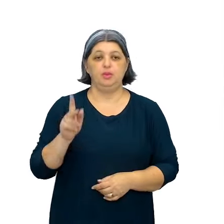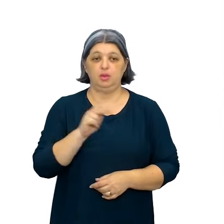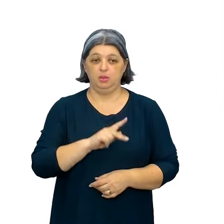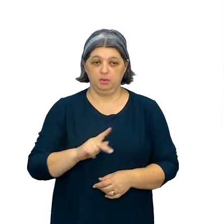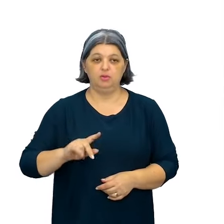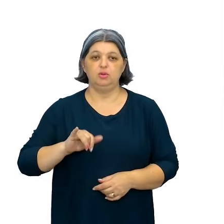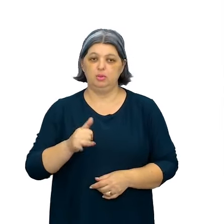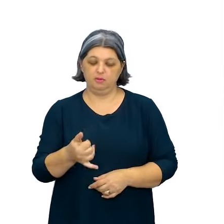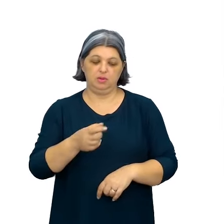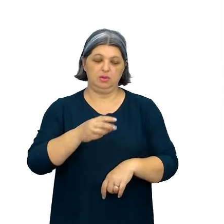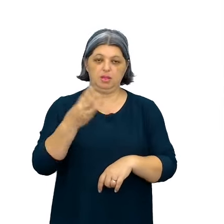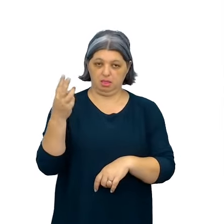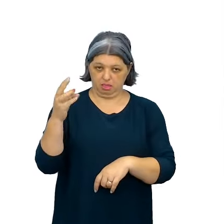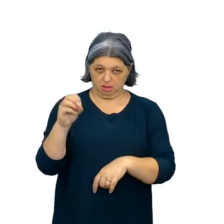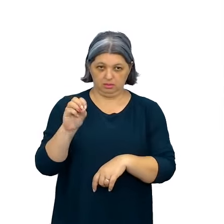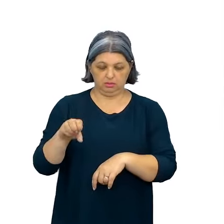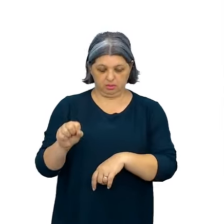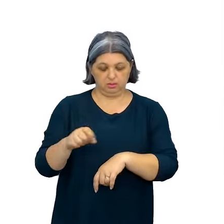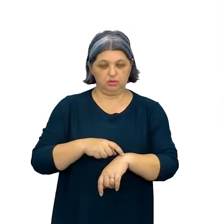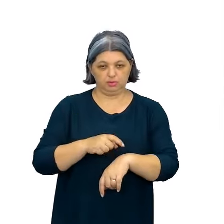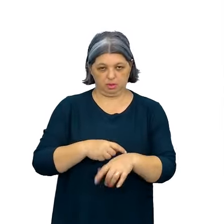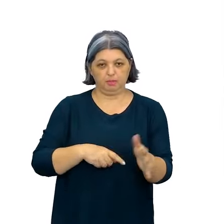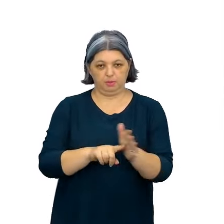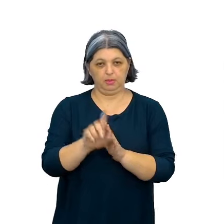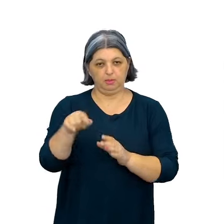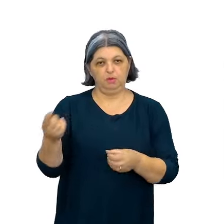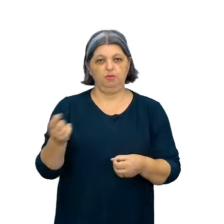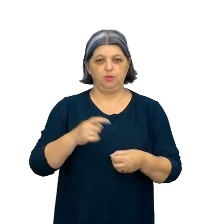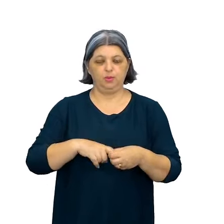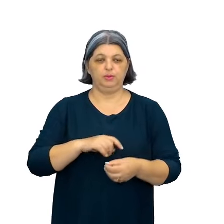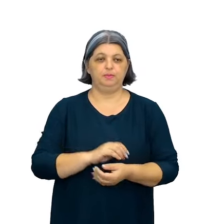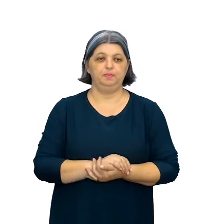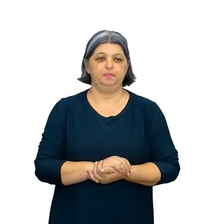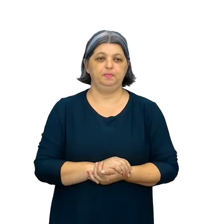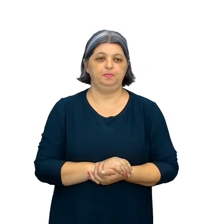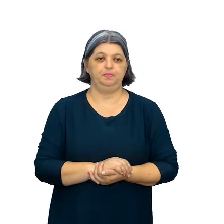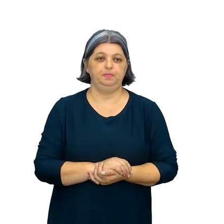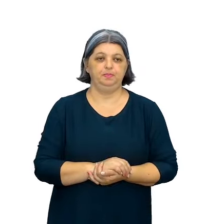para você refletir sobre essa pergunta e já já voltaremos.